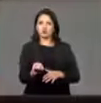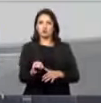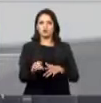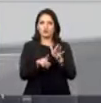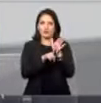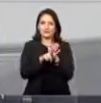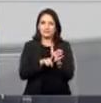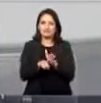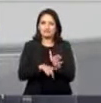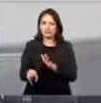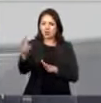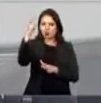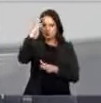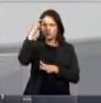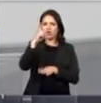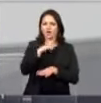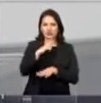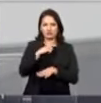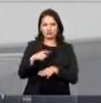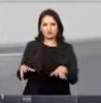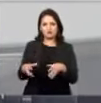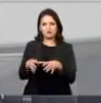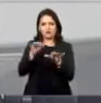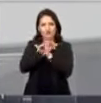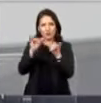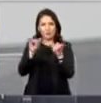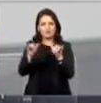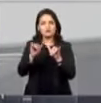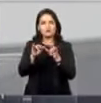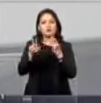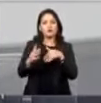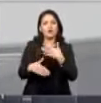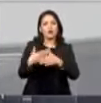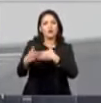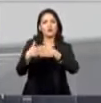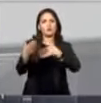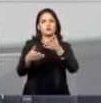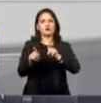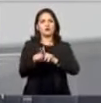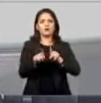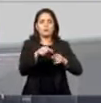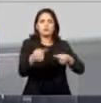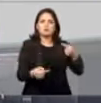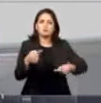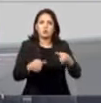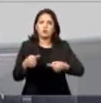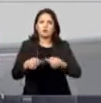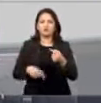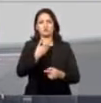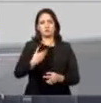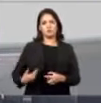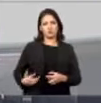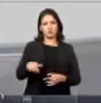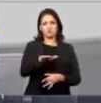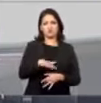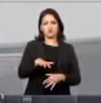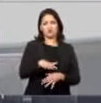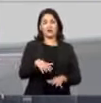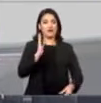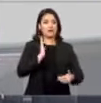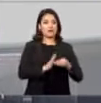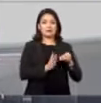abastece os setores de informações sobre a evolução e aplicação das políticas públicas para o setor e a censura que está